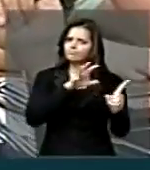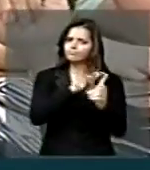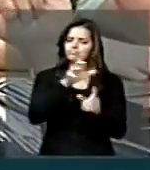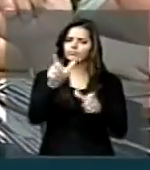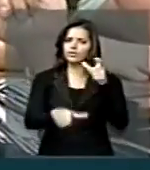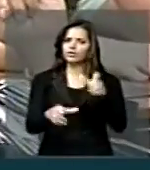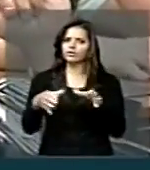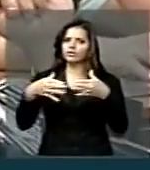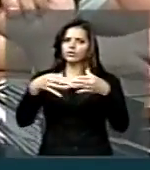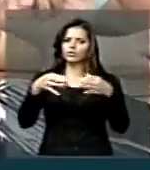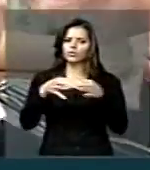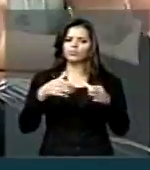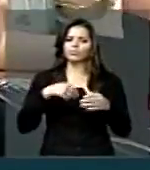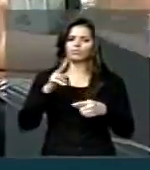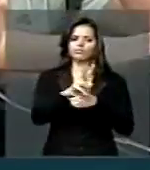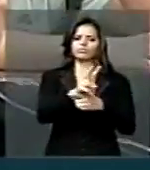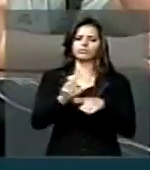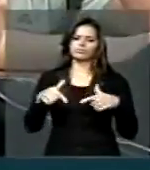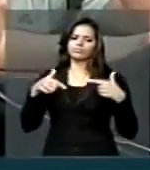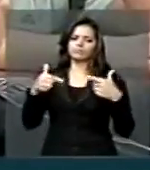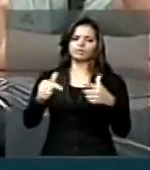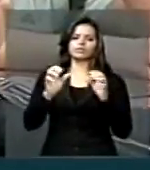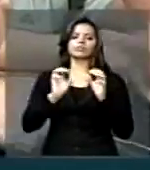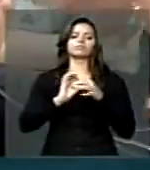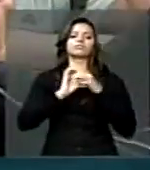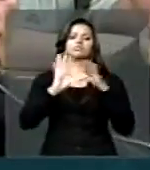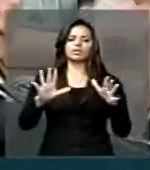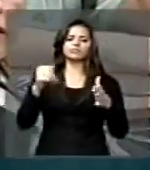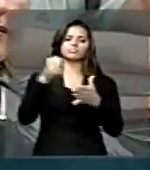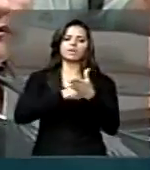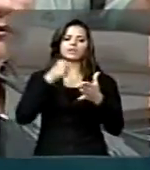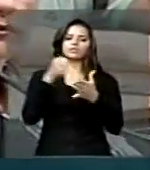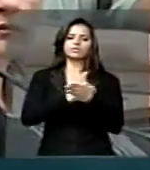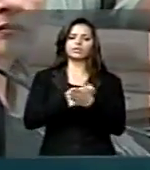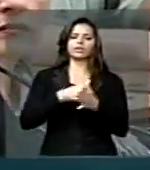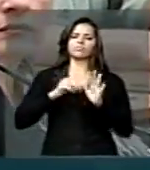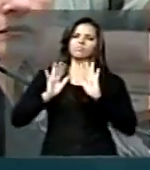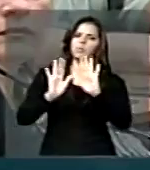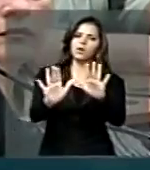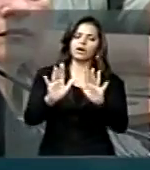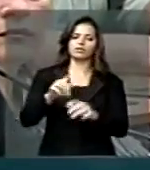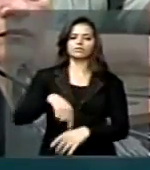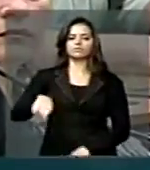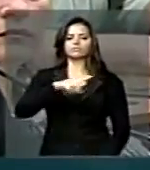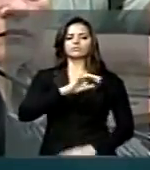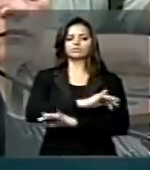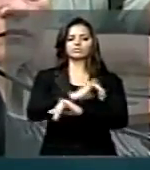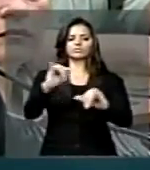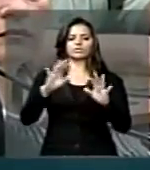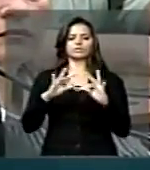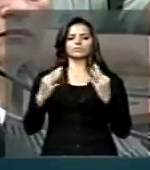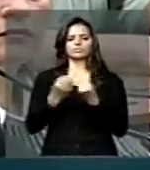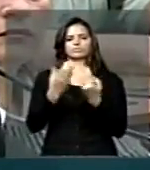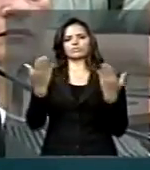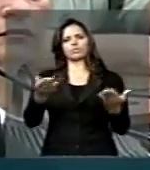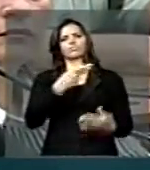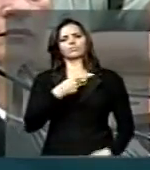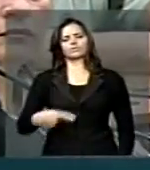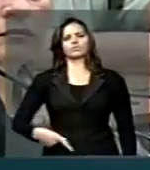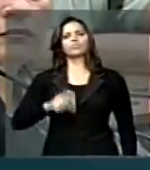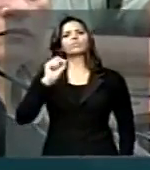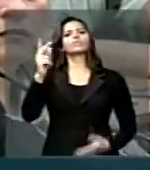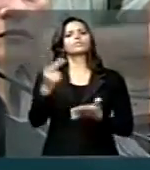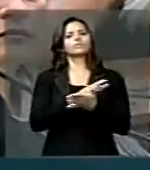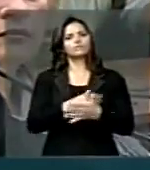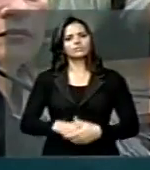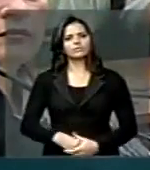expressão que foi falada ali é que deixa eles bater, empurrar e vocês vão divulgar tudo isso aí. Peraí, senhor presidente, o que é que está havendo aqui? Isso